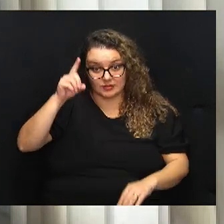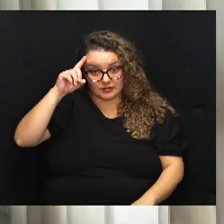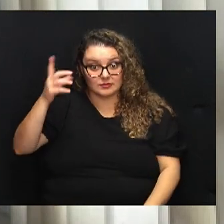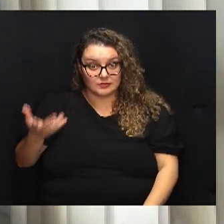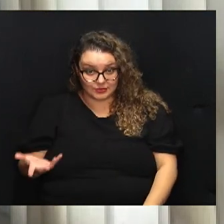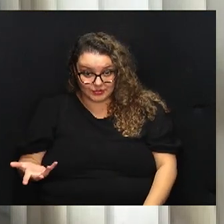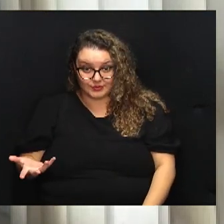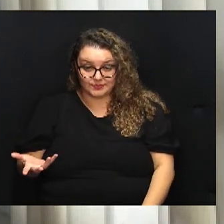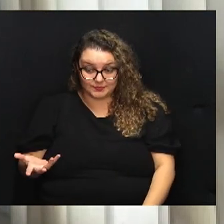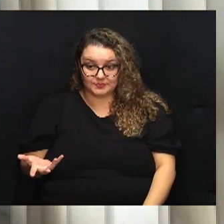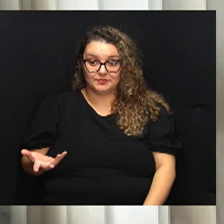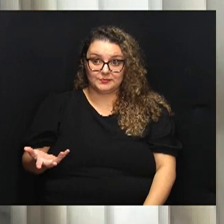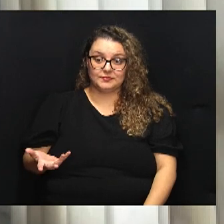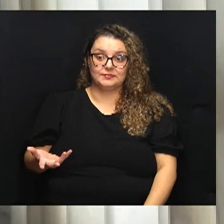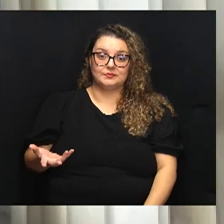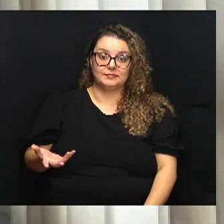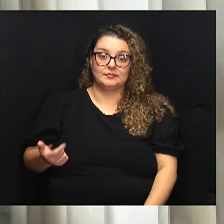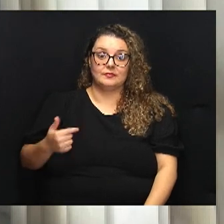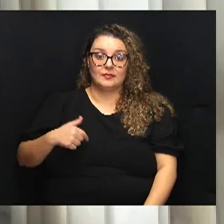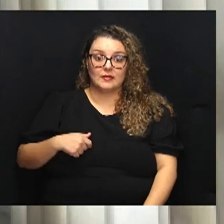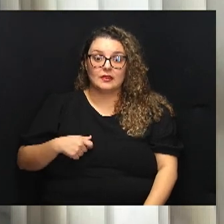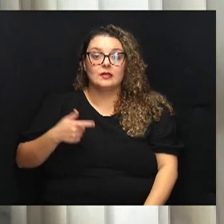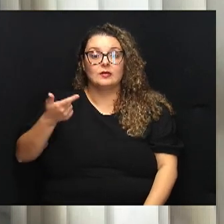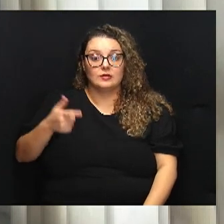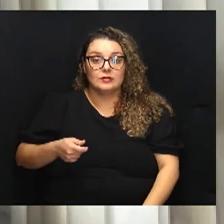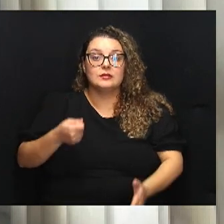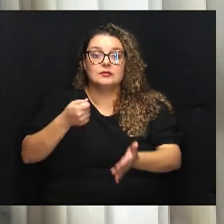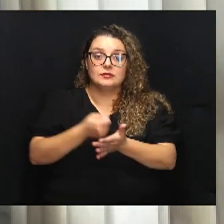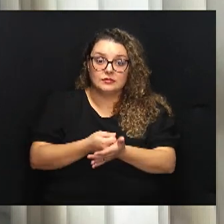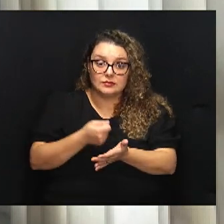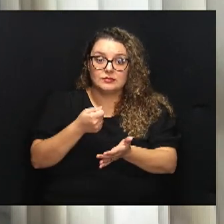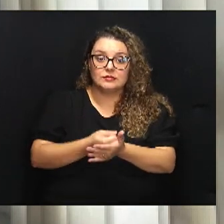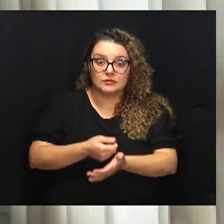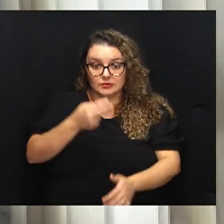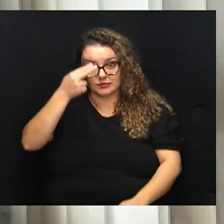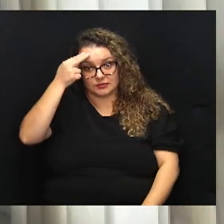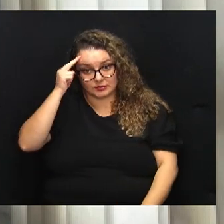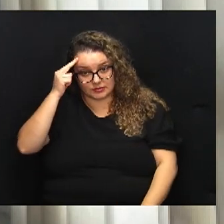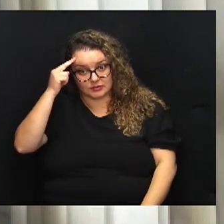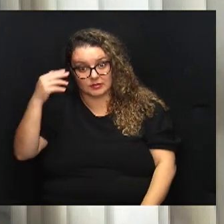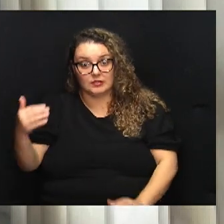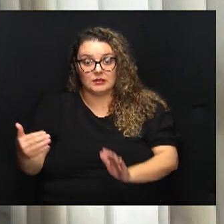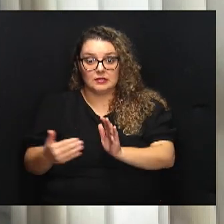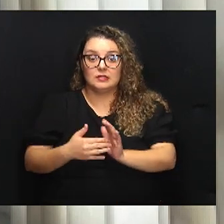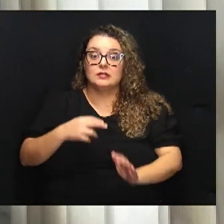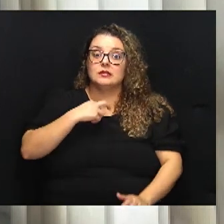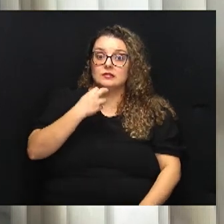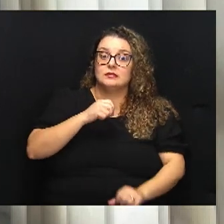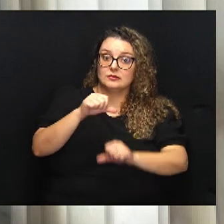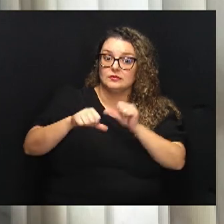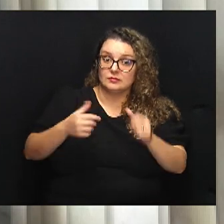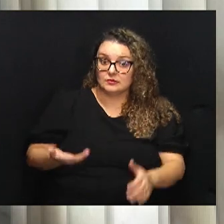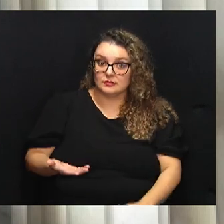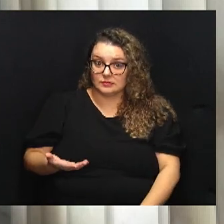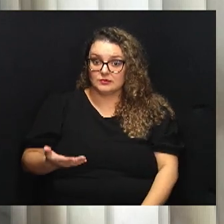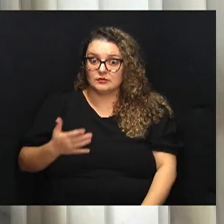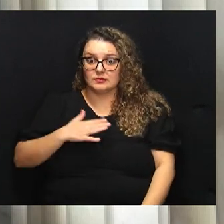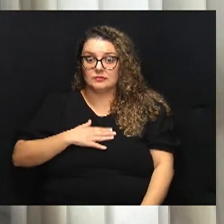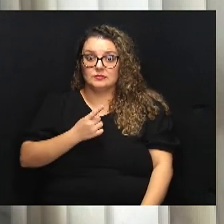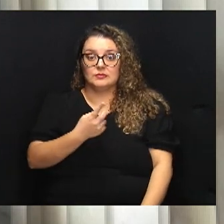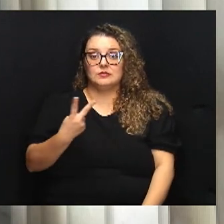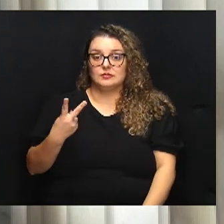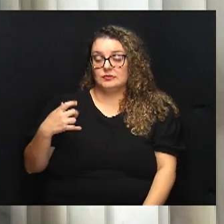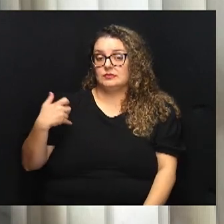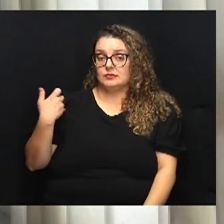Mas eu insisto ainda, Gabriel, de que mesmo que a voz havia mudado ali com os meus 12